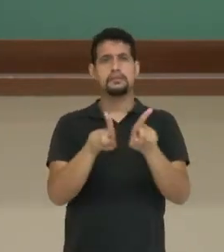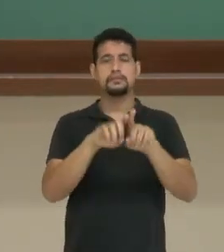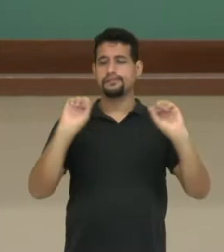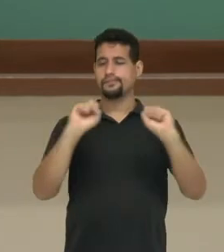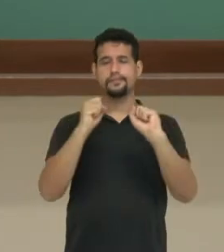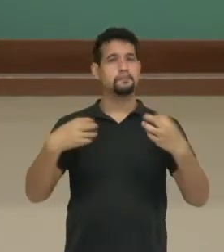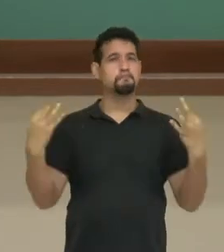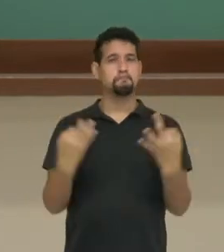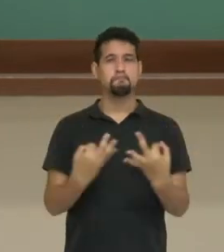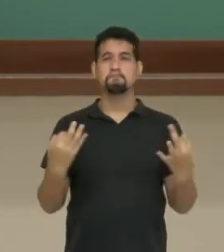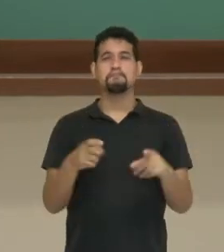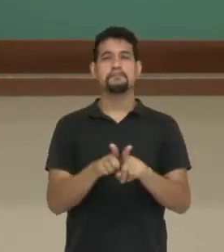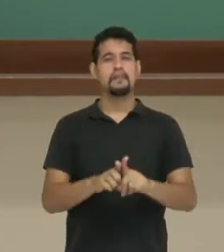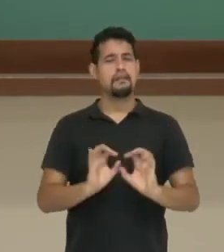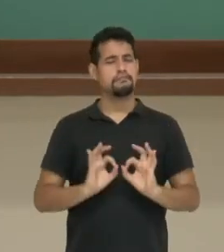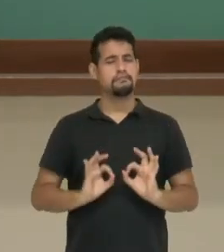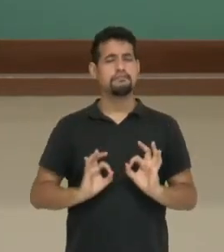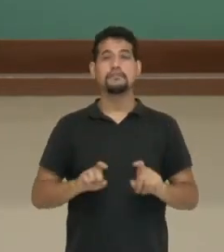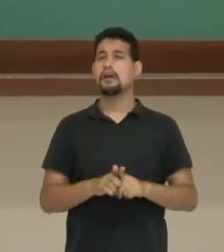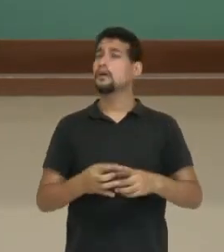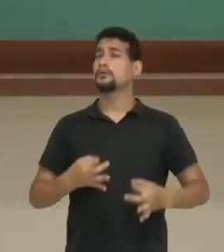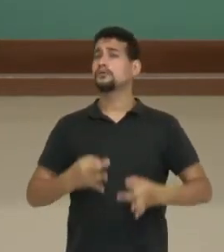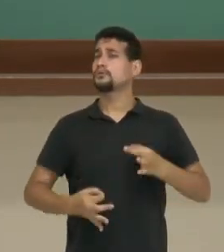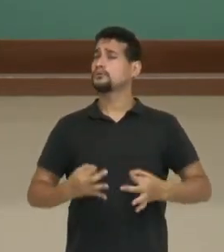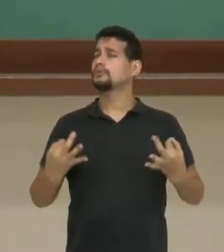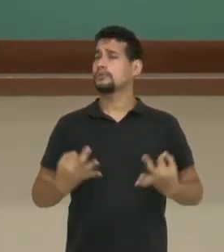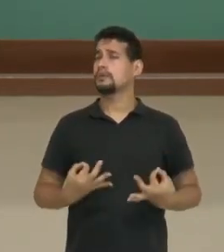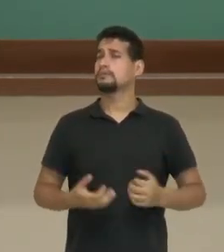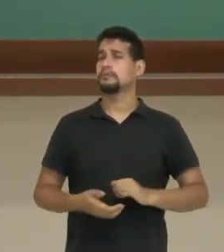preciso, exato e mais justo, né?